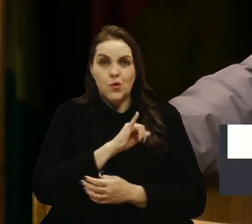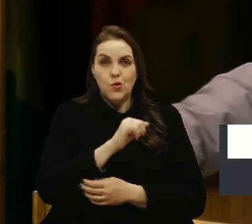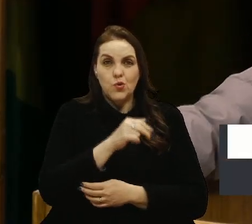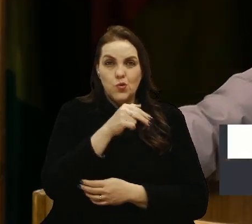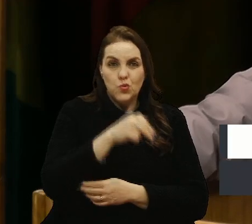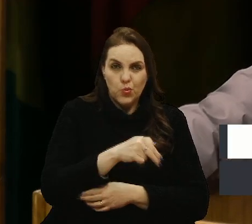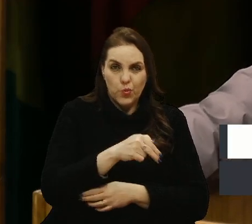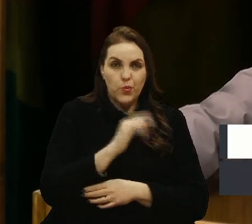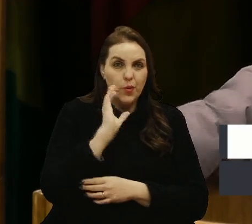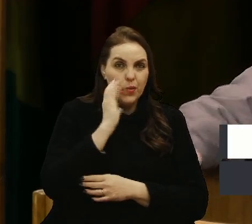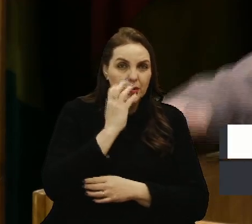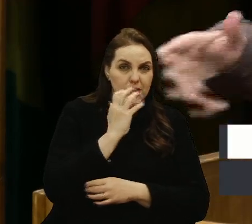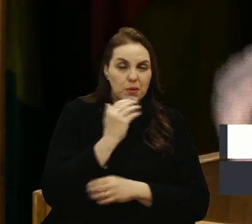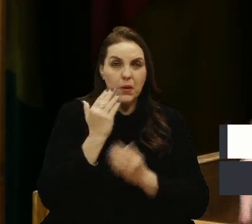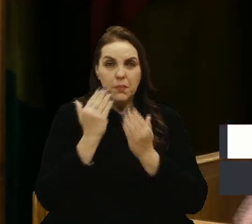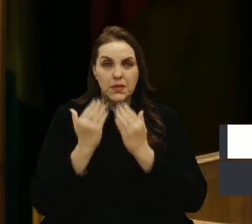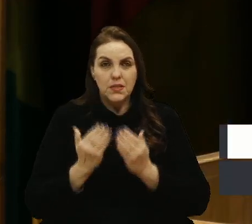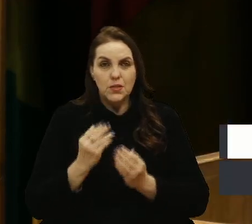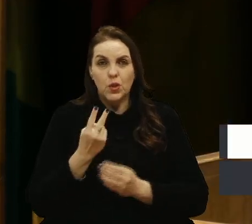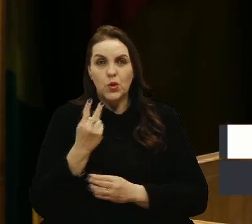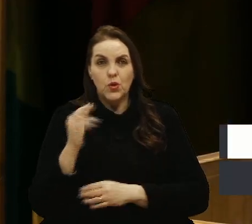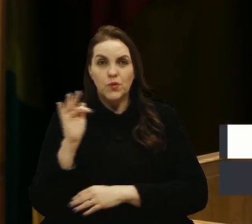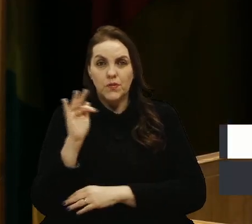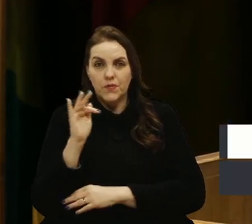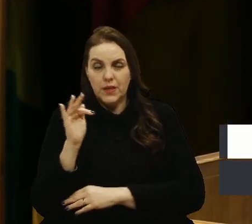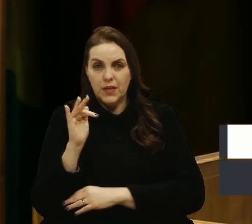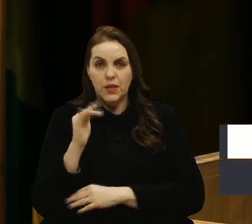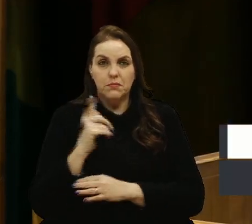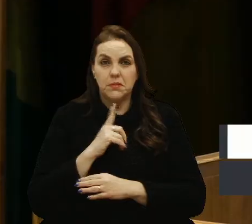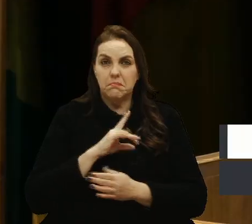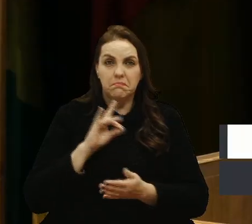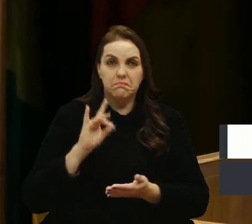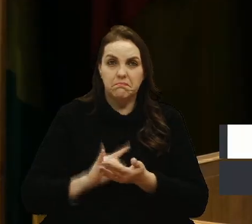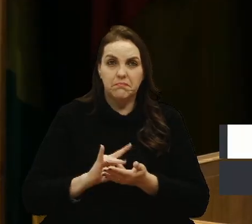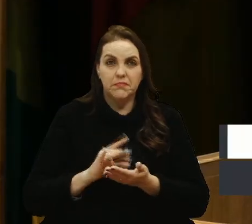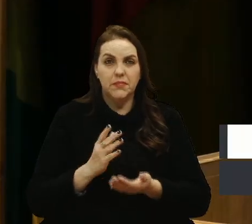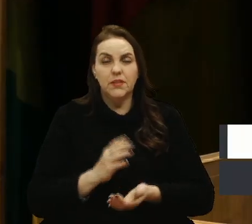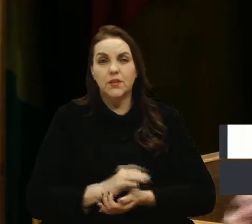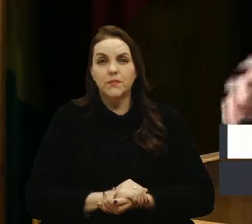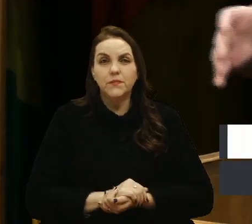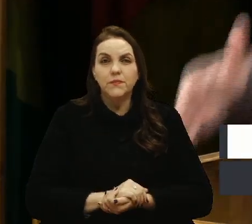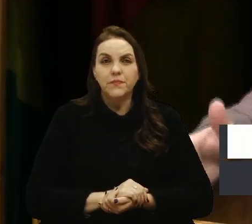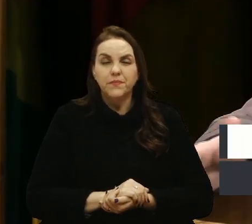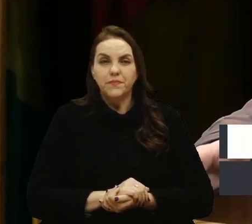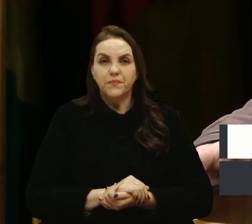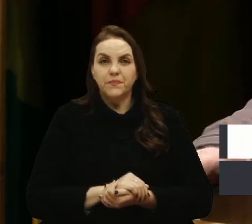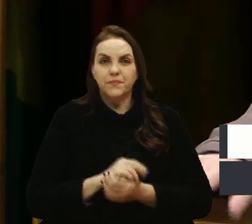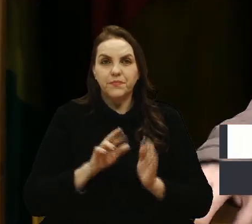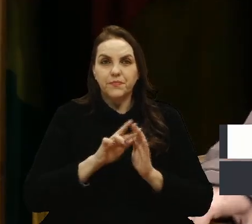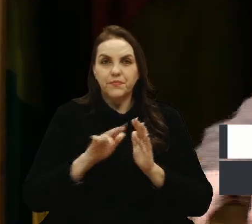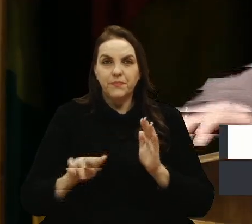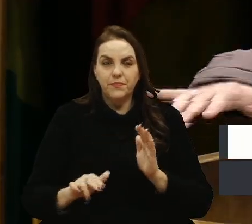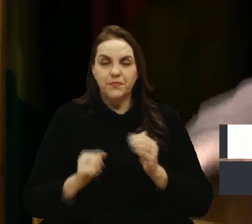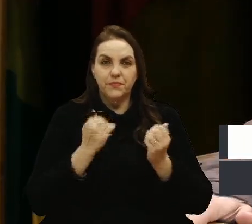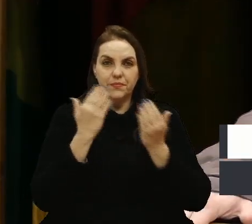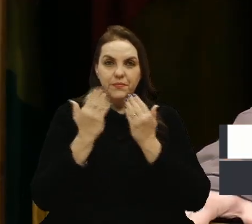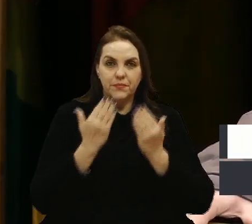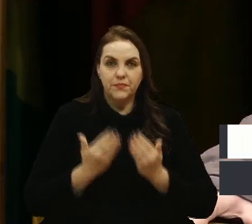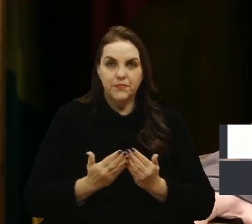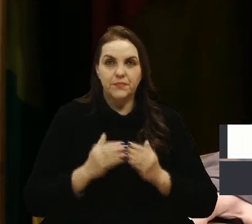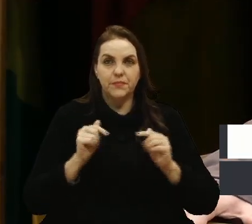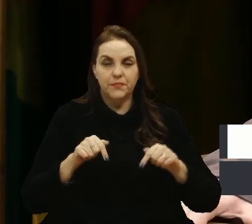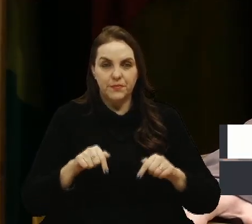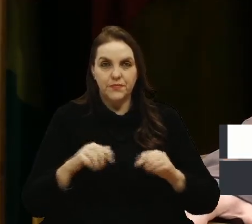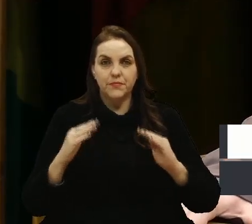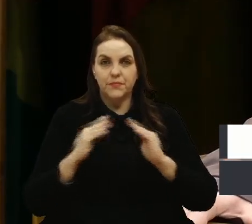de fevereiro, então, evidentemente, não há bis in idem, não há nulidade no procedimento. São fatos diversos os apreciados por esta casa